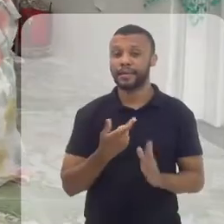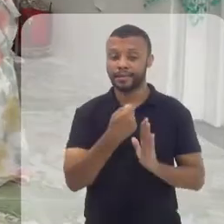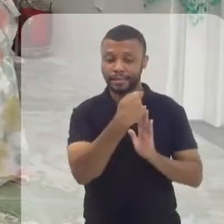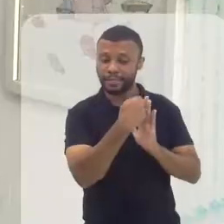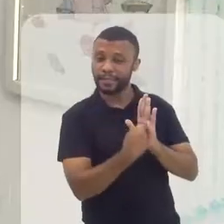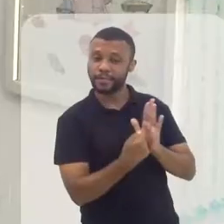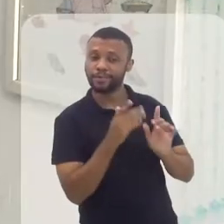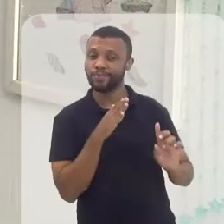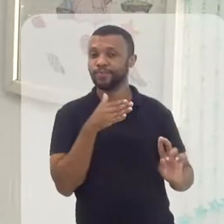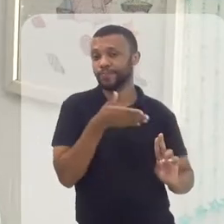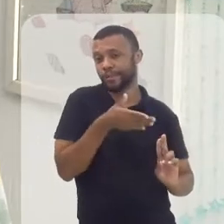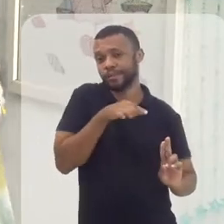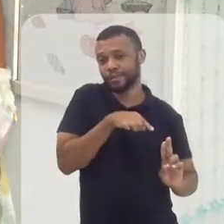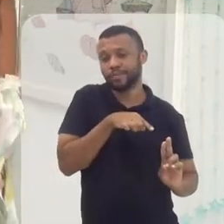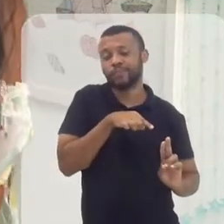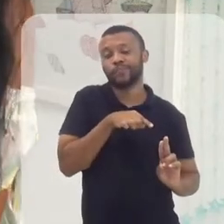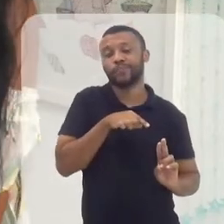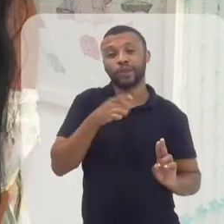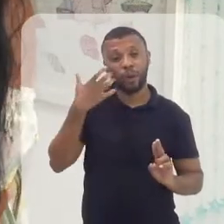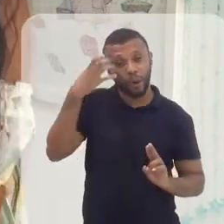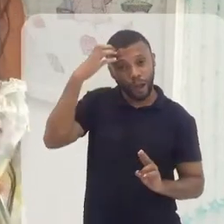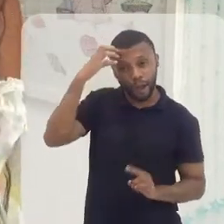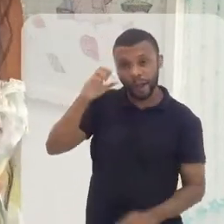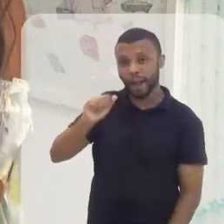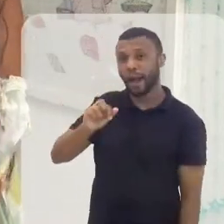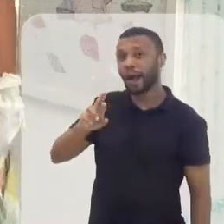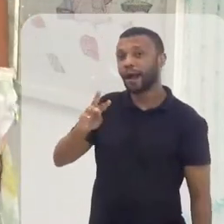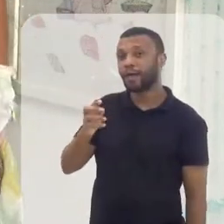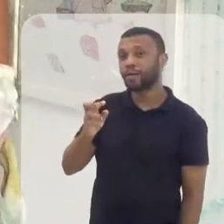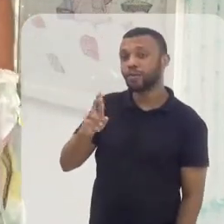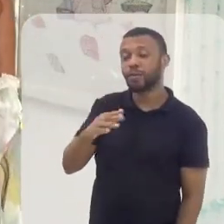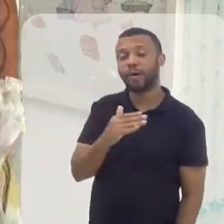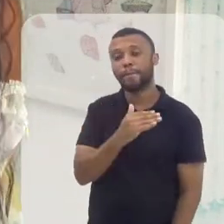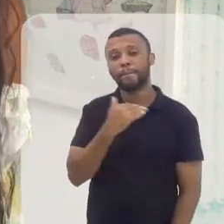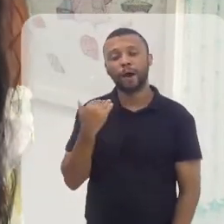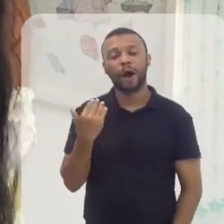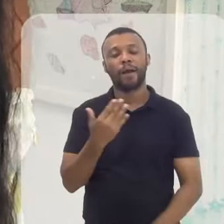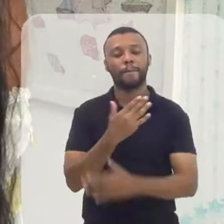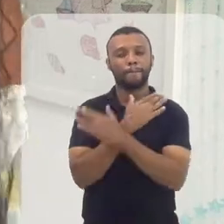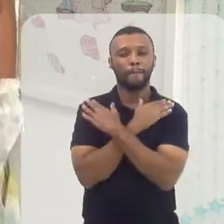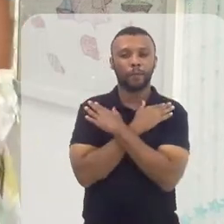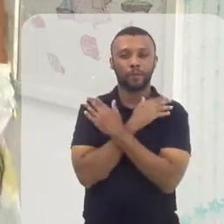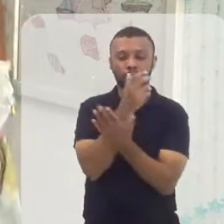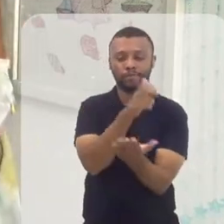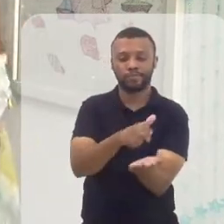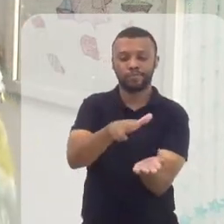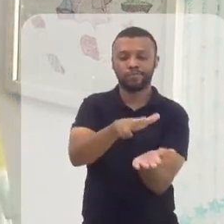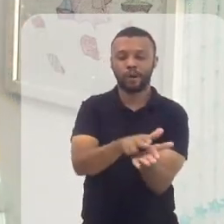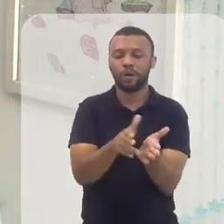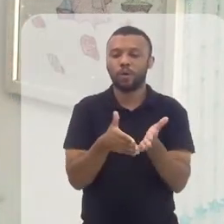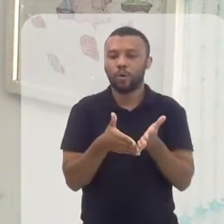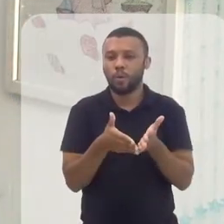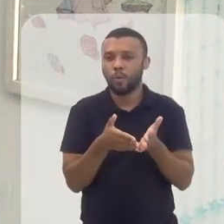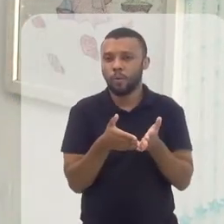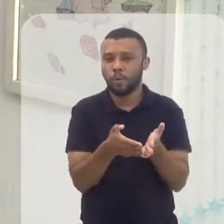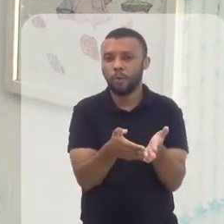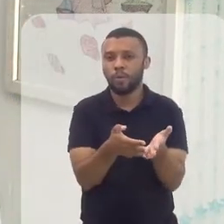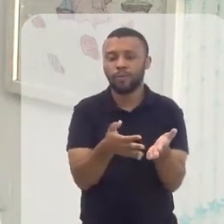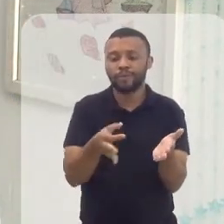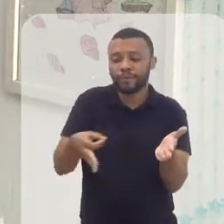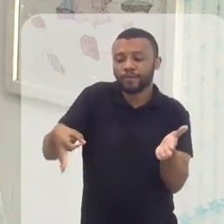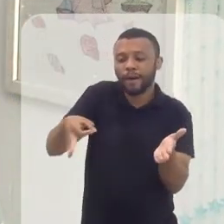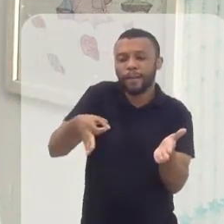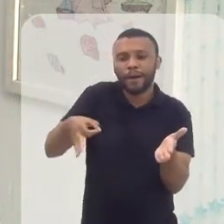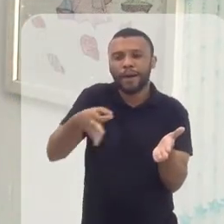essa passagem. Tá? Quando o rei Arthur morre, ele é colocado num barco com a moeda,